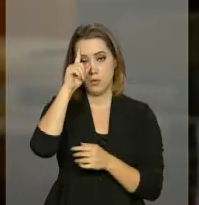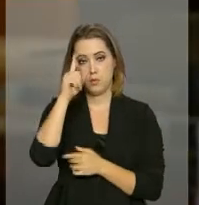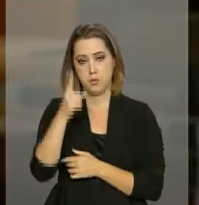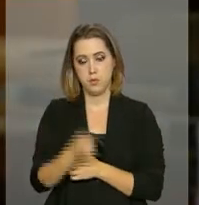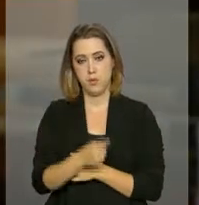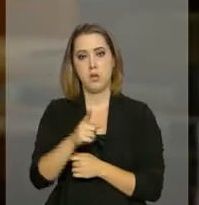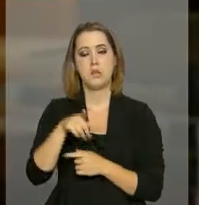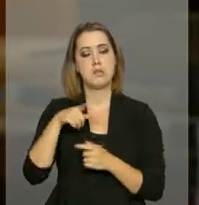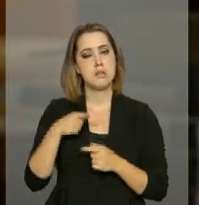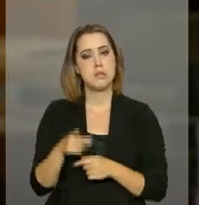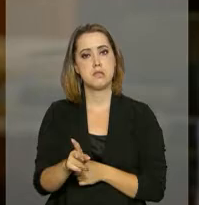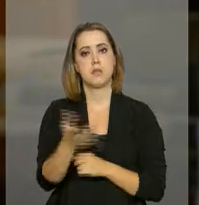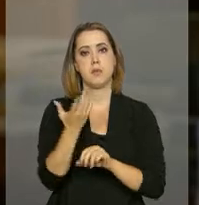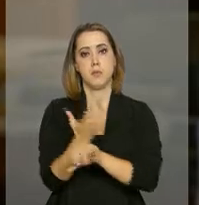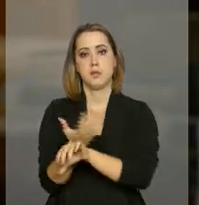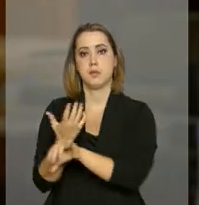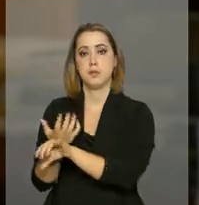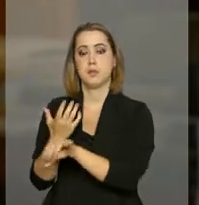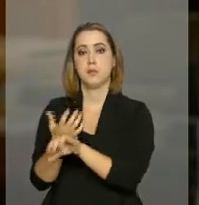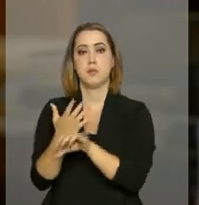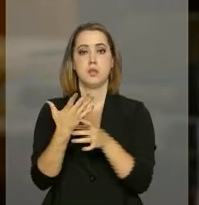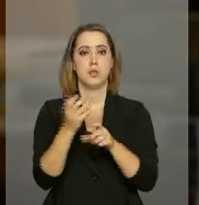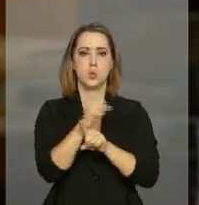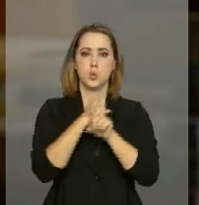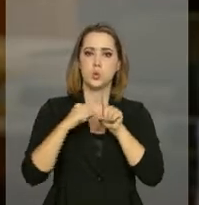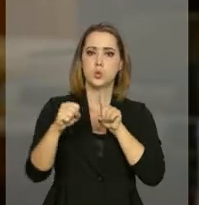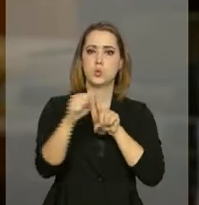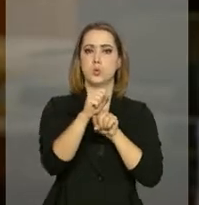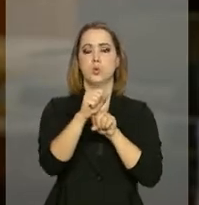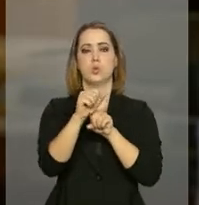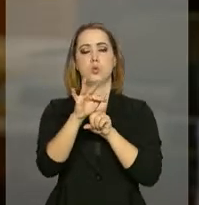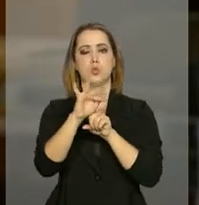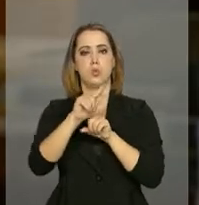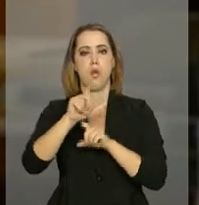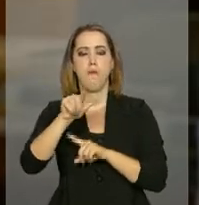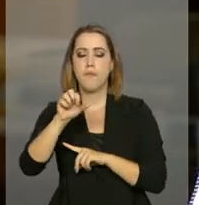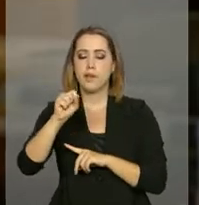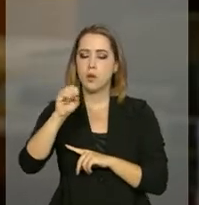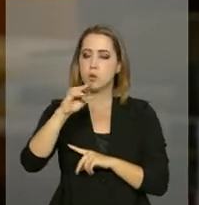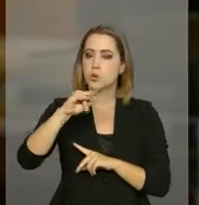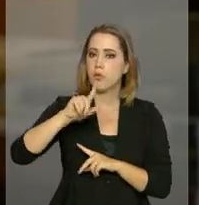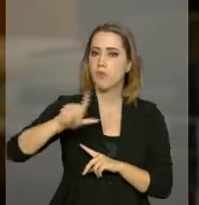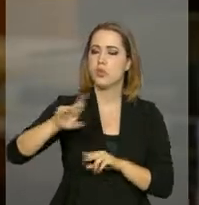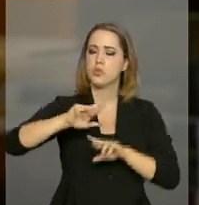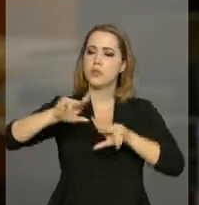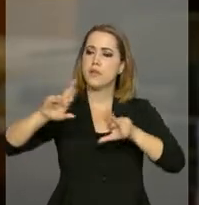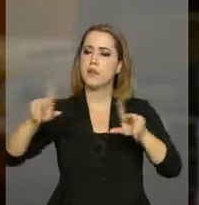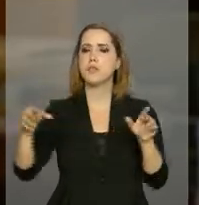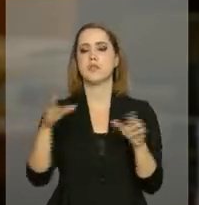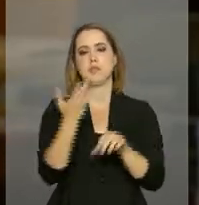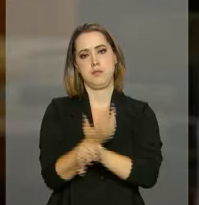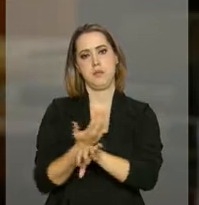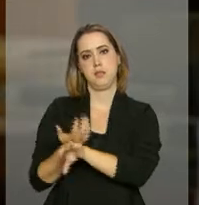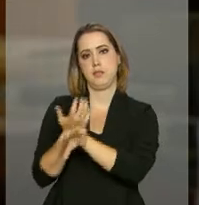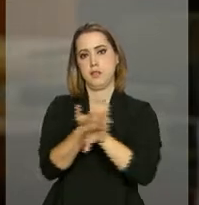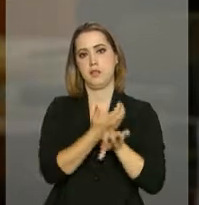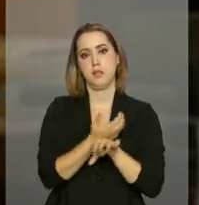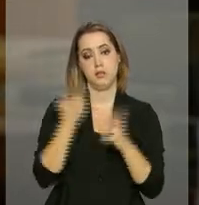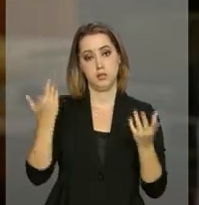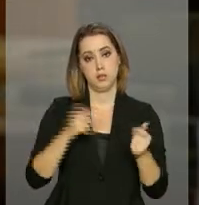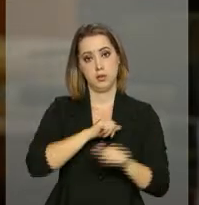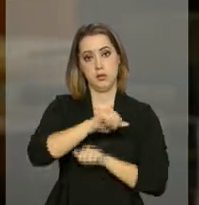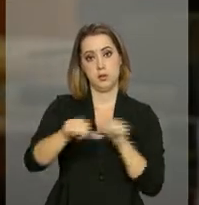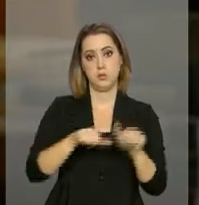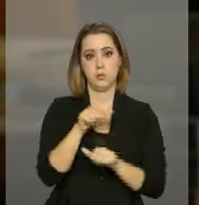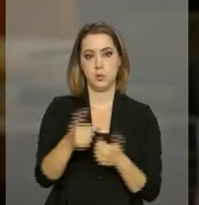arte educação física sociologia e filosofia na base nacional comum curricular esse foi o único ponto alterado na